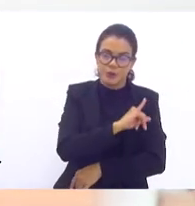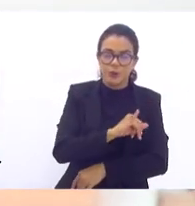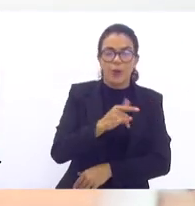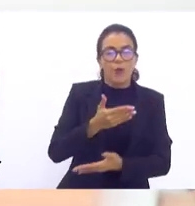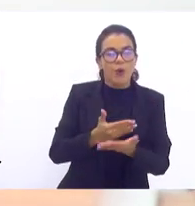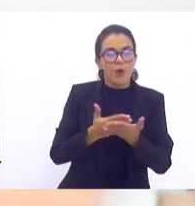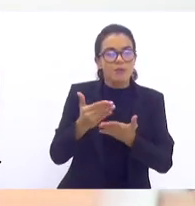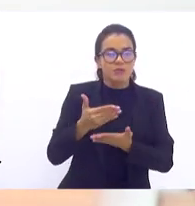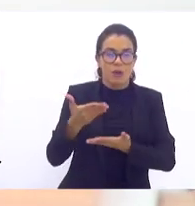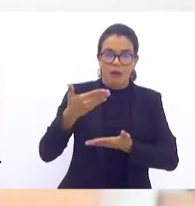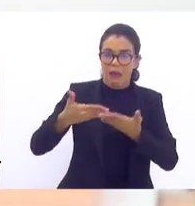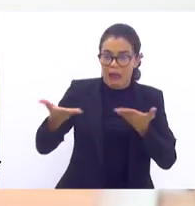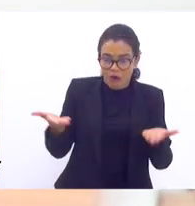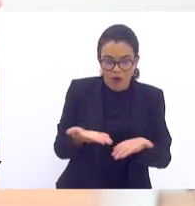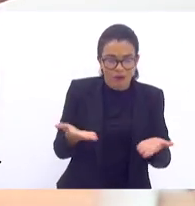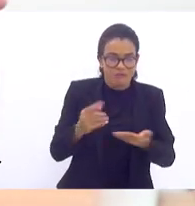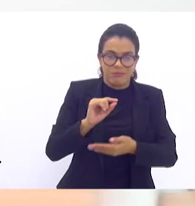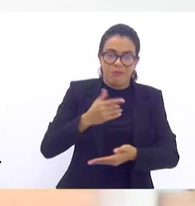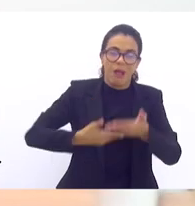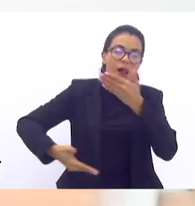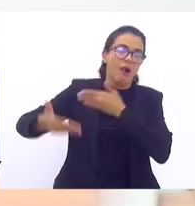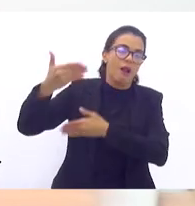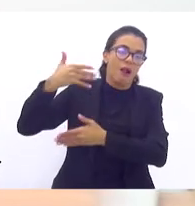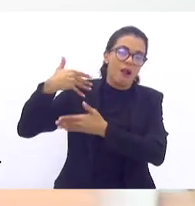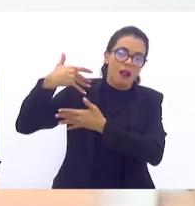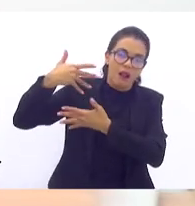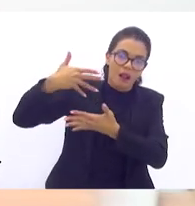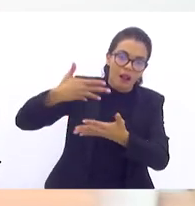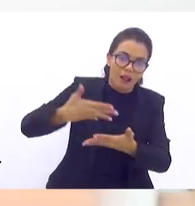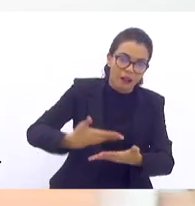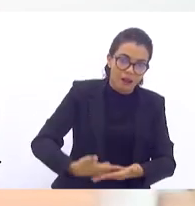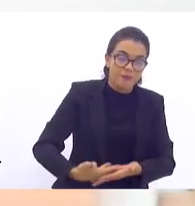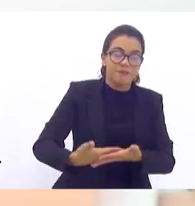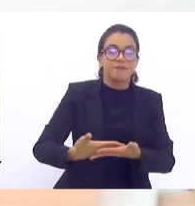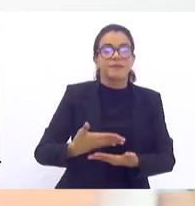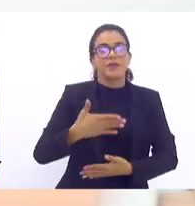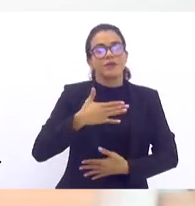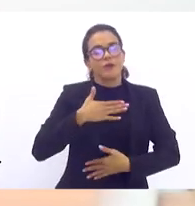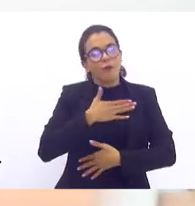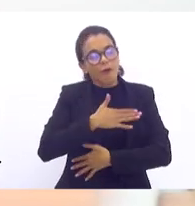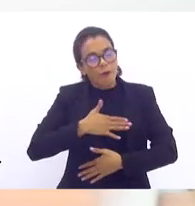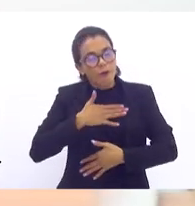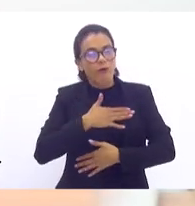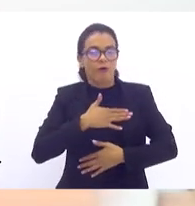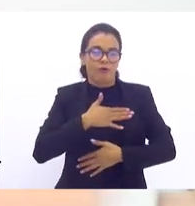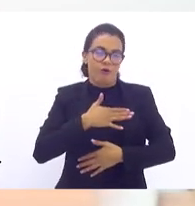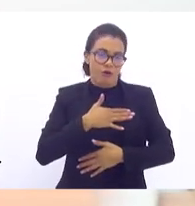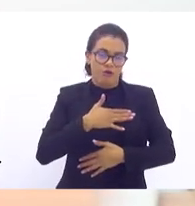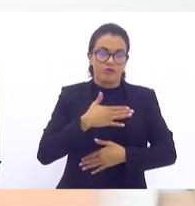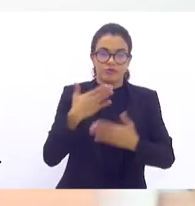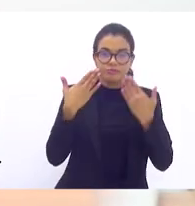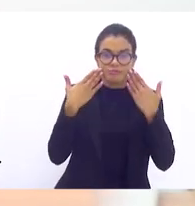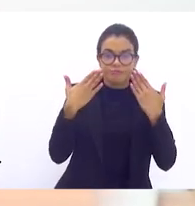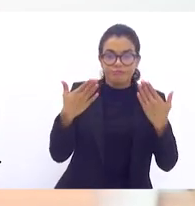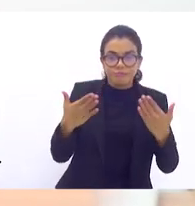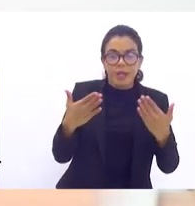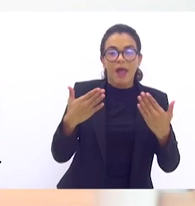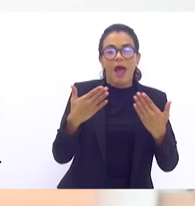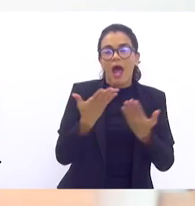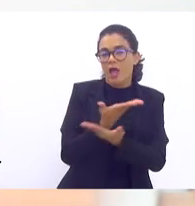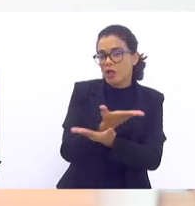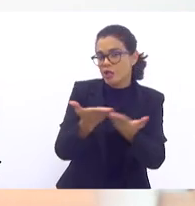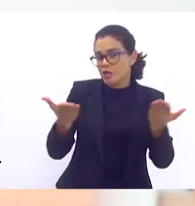desde de agora recente mas de muito tempo e eu gosto de fazer sempre essa consideração a todos os